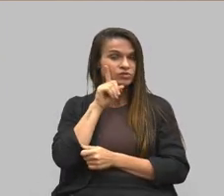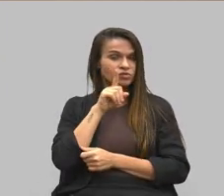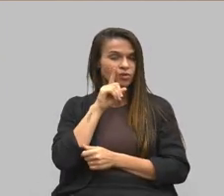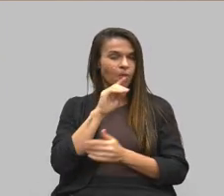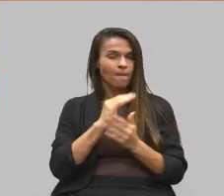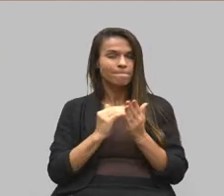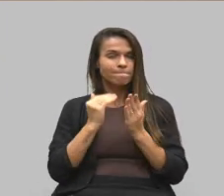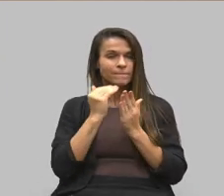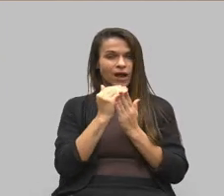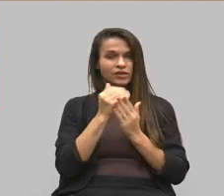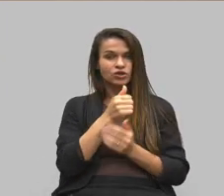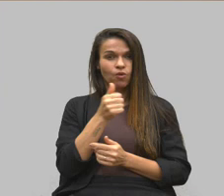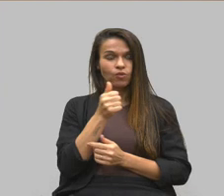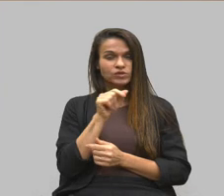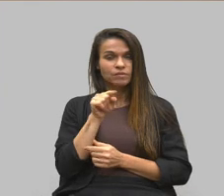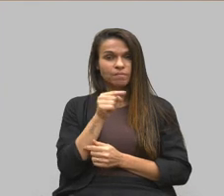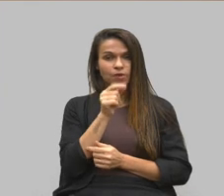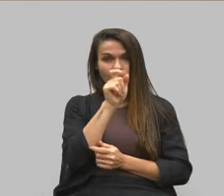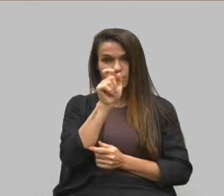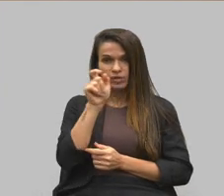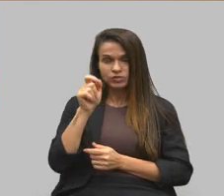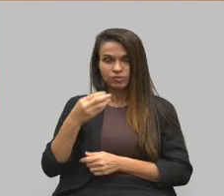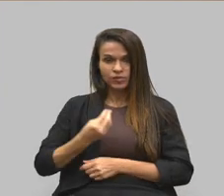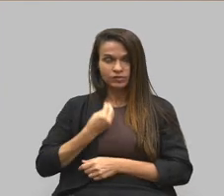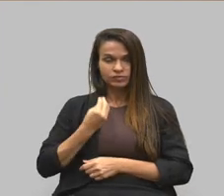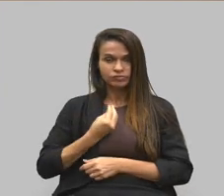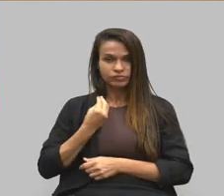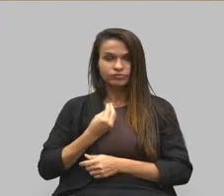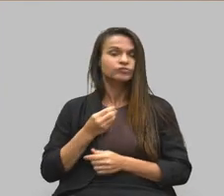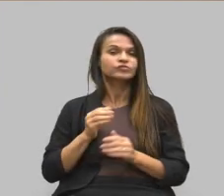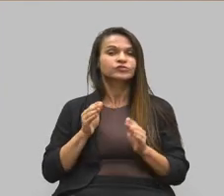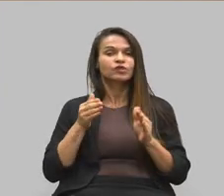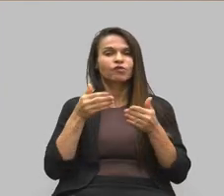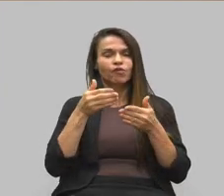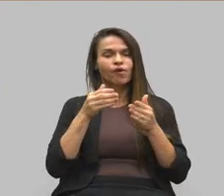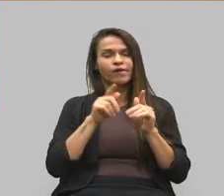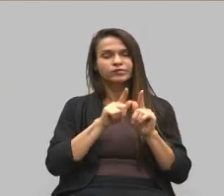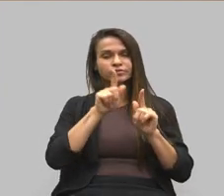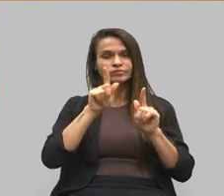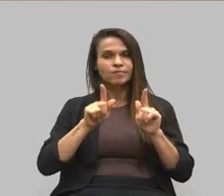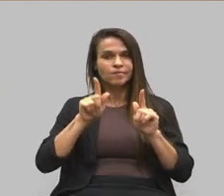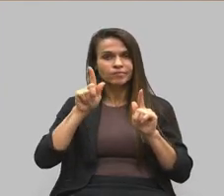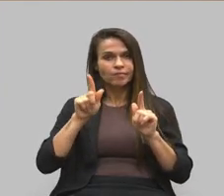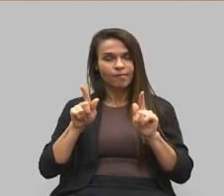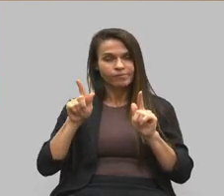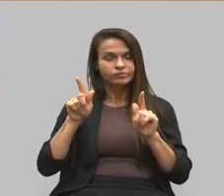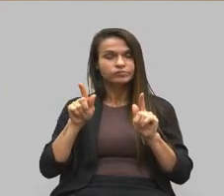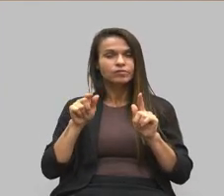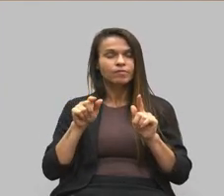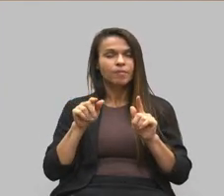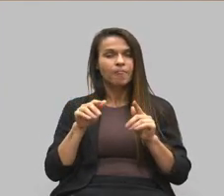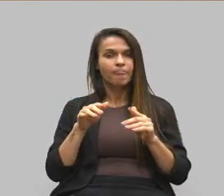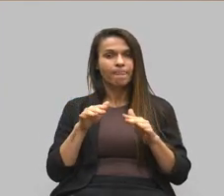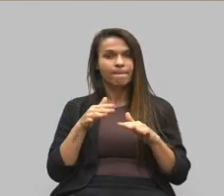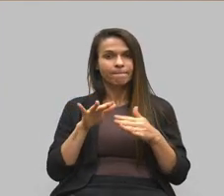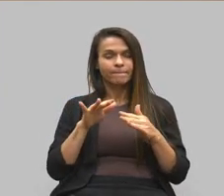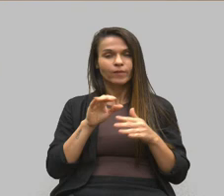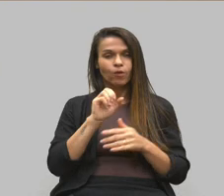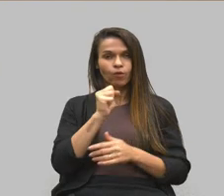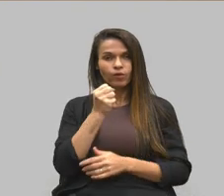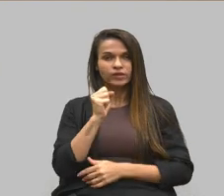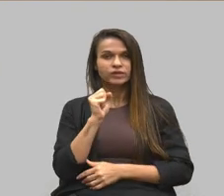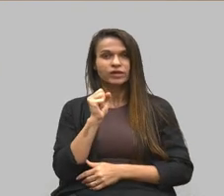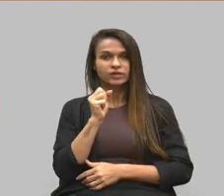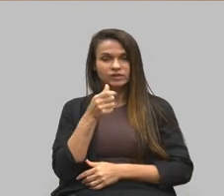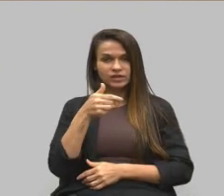11.000 participantes E aí eles aplicaram uma escala em que pelo menos eh 85